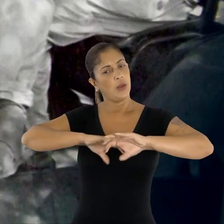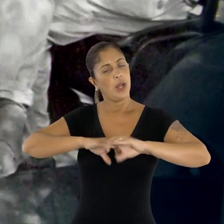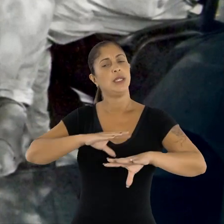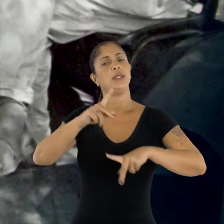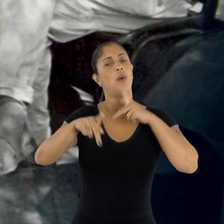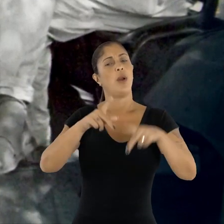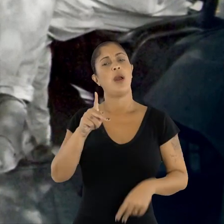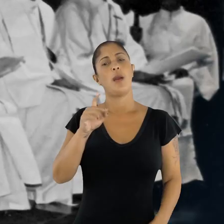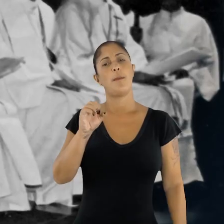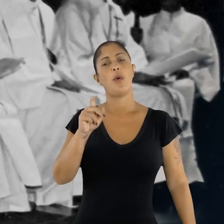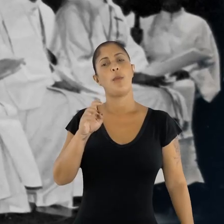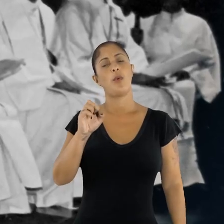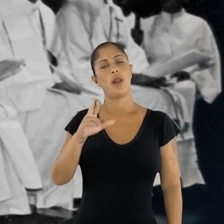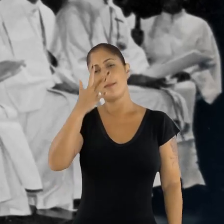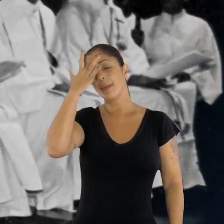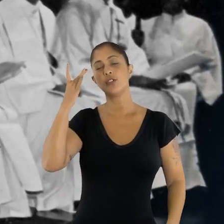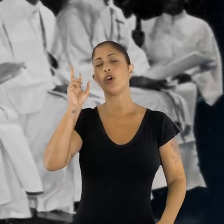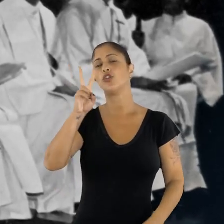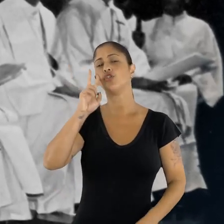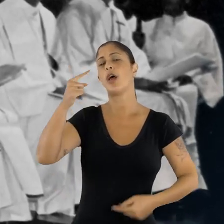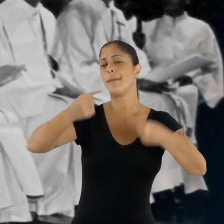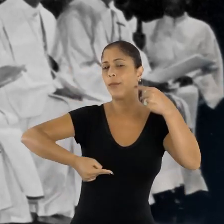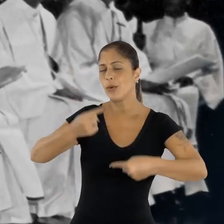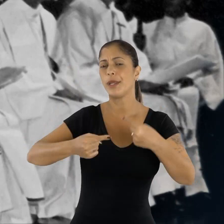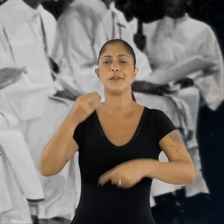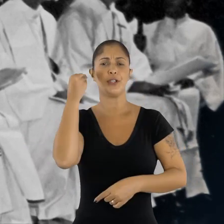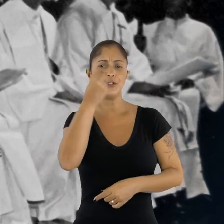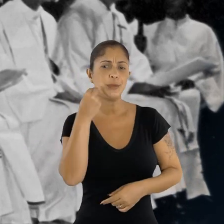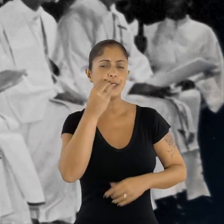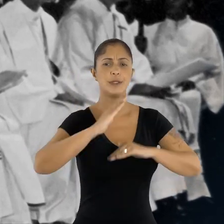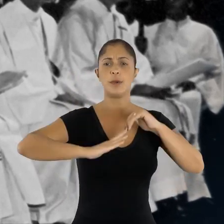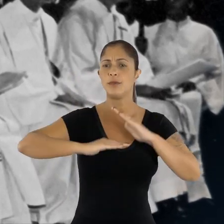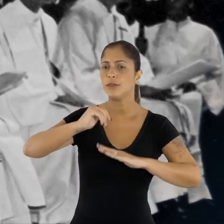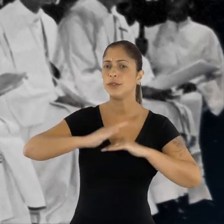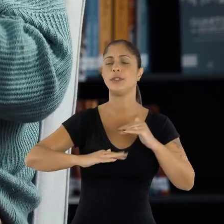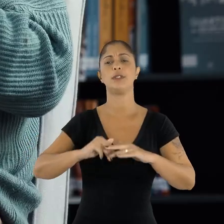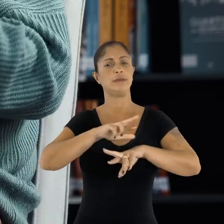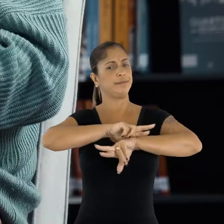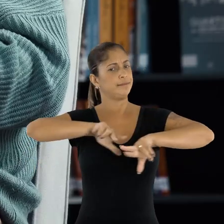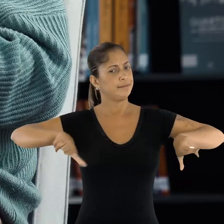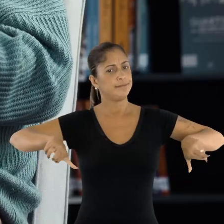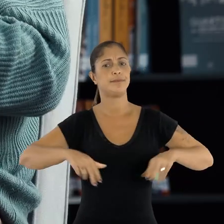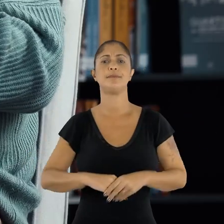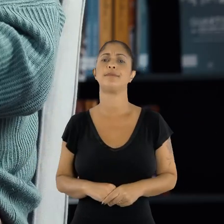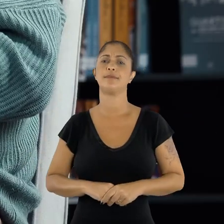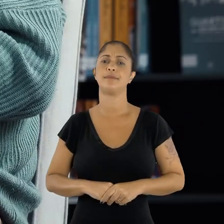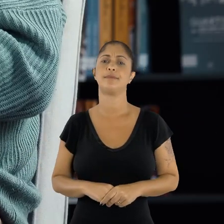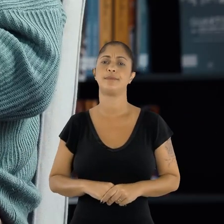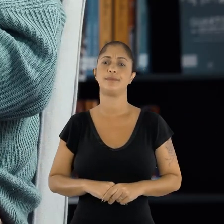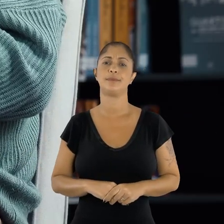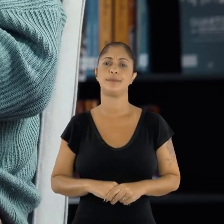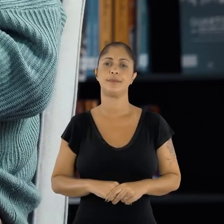educação popular com pessoas com histórias políticas, experiências profissionais distintas, mas